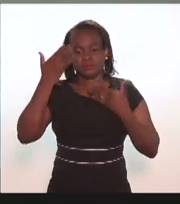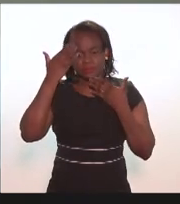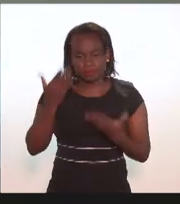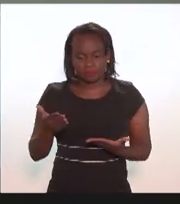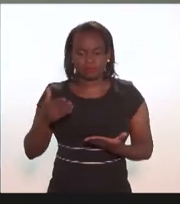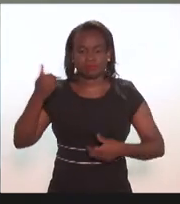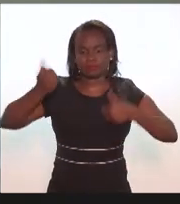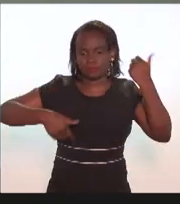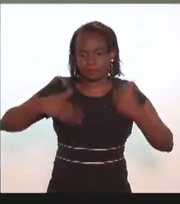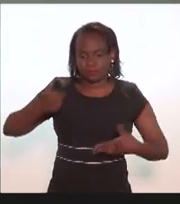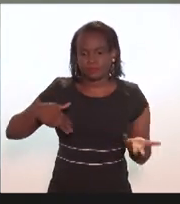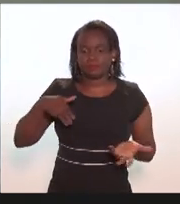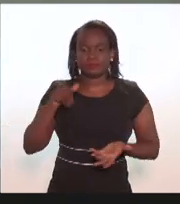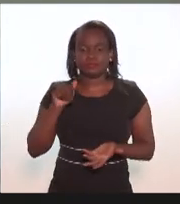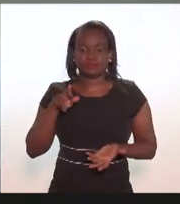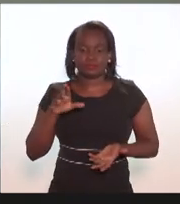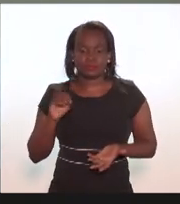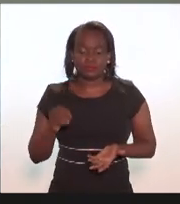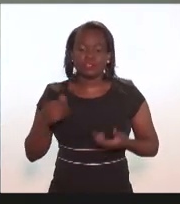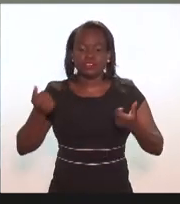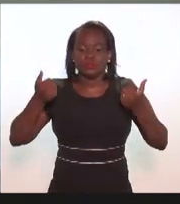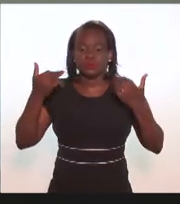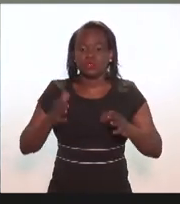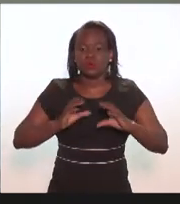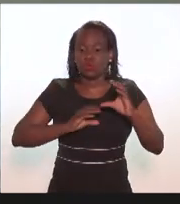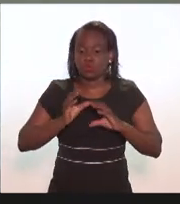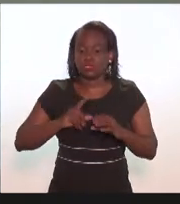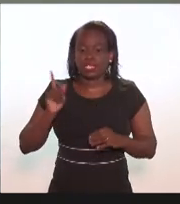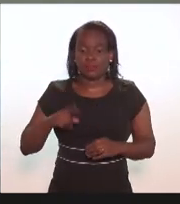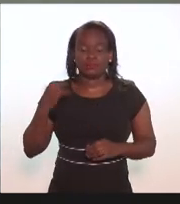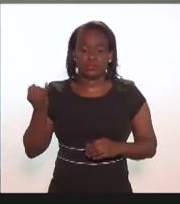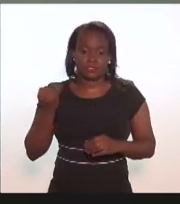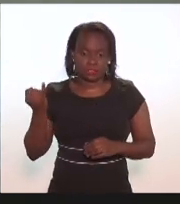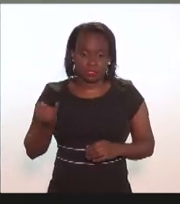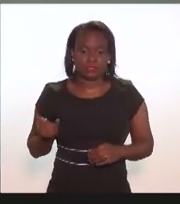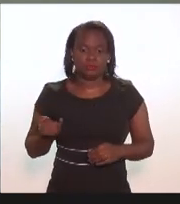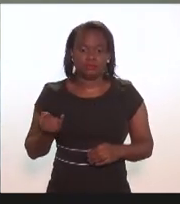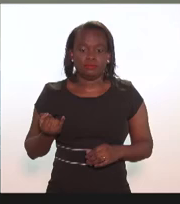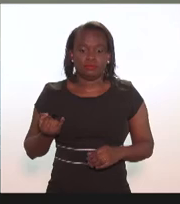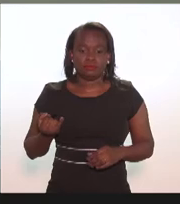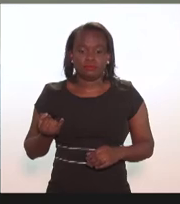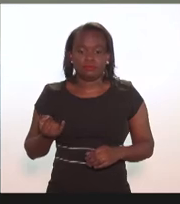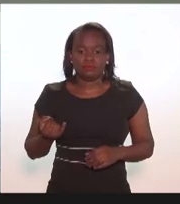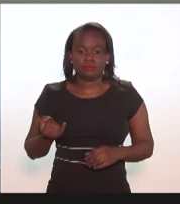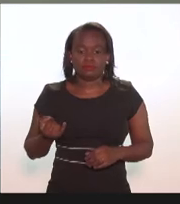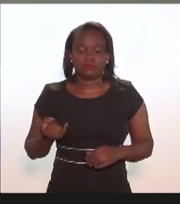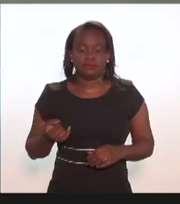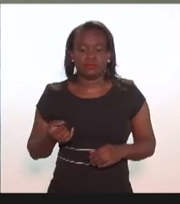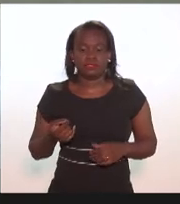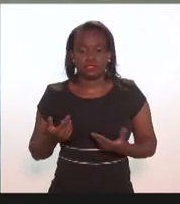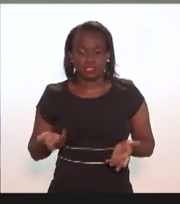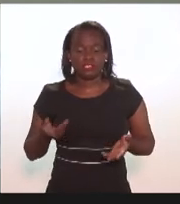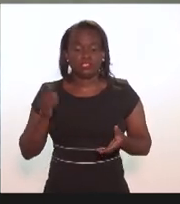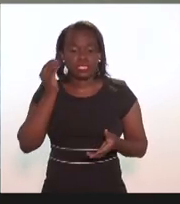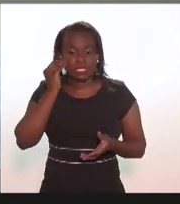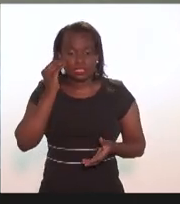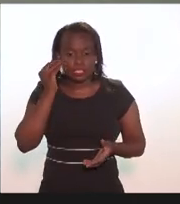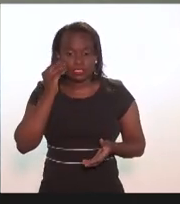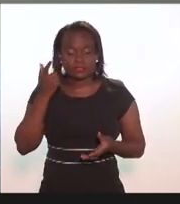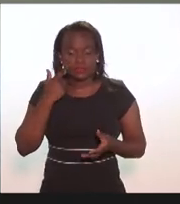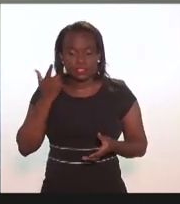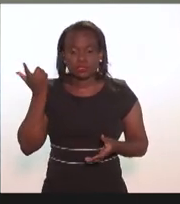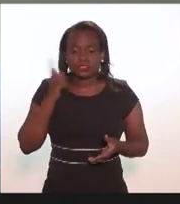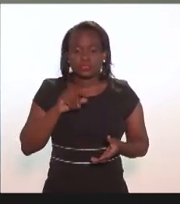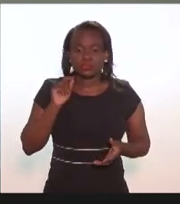pelas considerações. Essa questão dos concursos é fundamental, né? E a gente está tentando